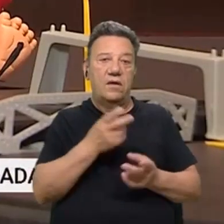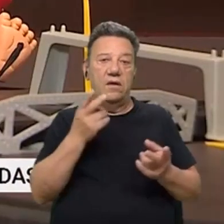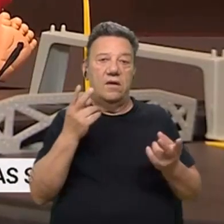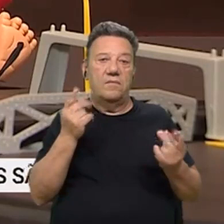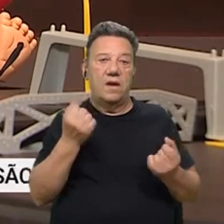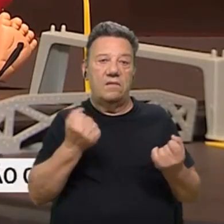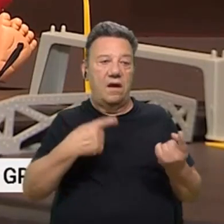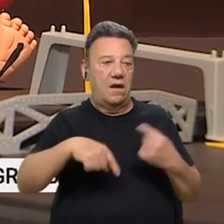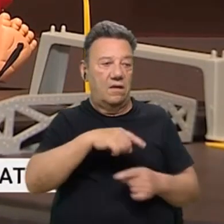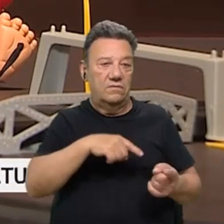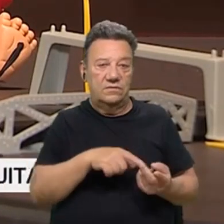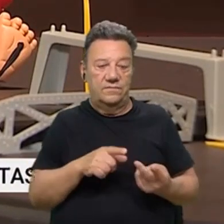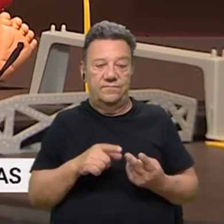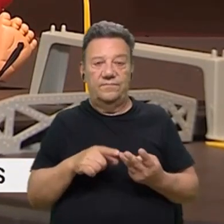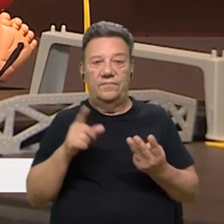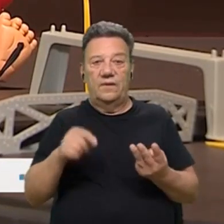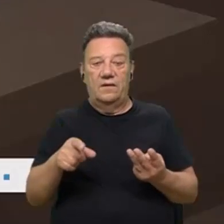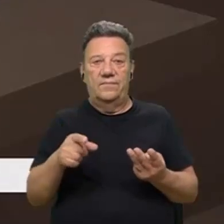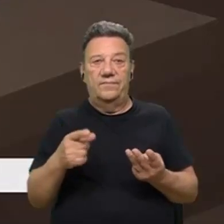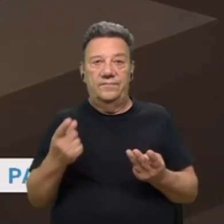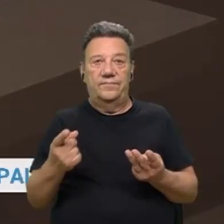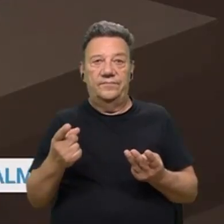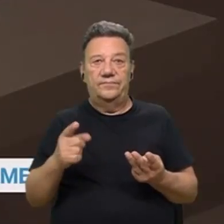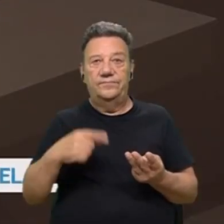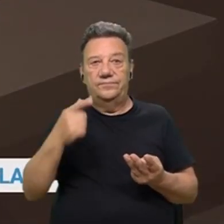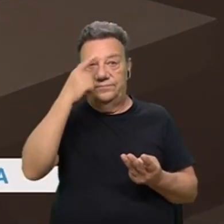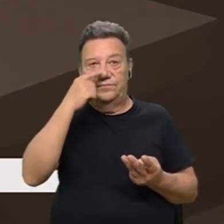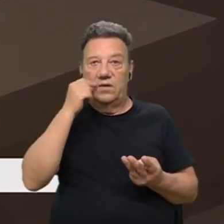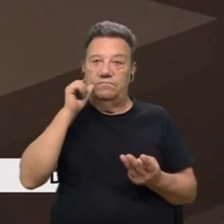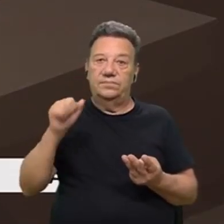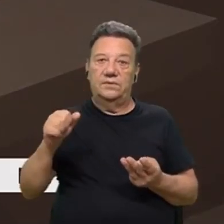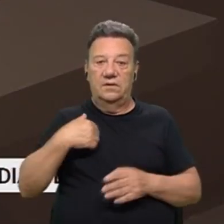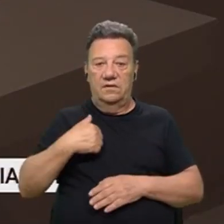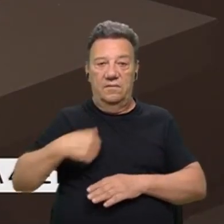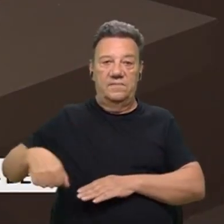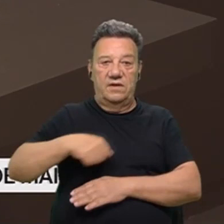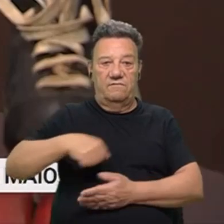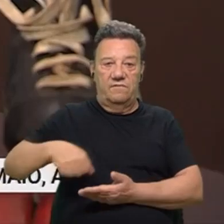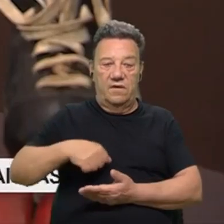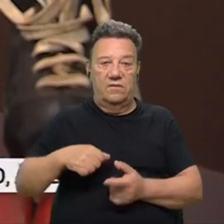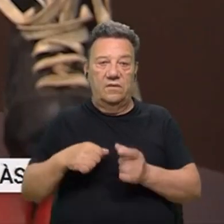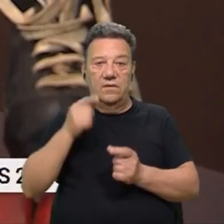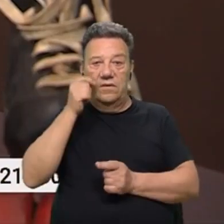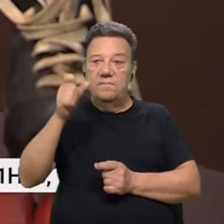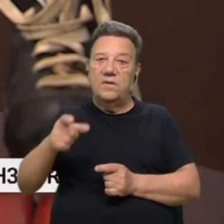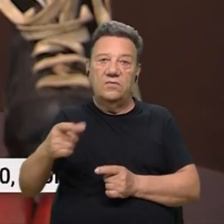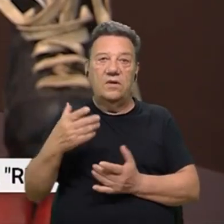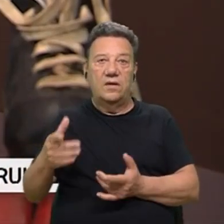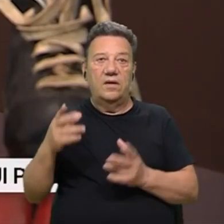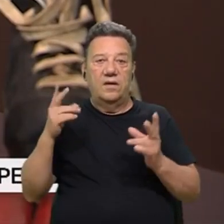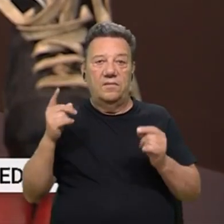pistas de carrinho Ah temos também aqui outras figuras masculina a passar ferro aquele menino Ali temos